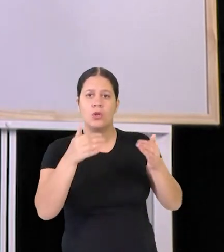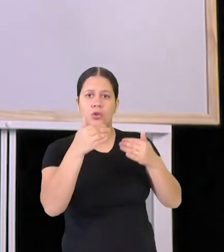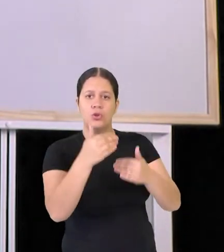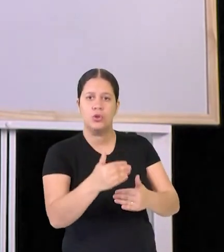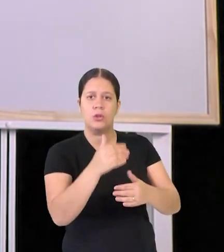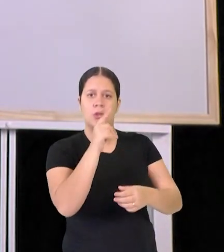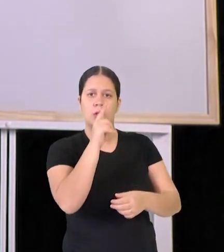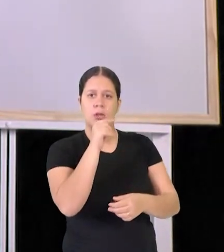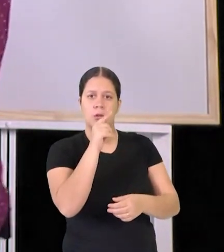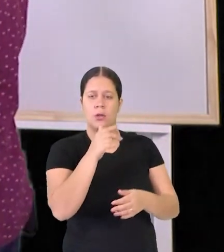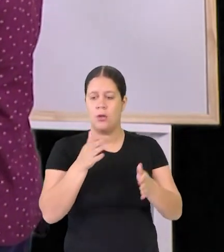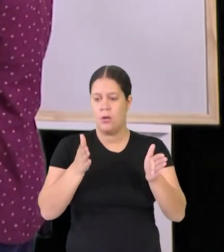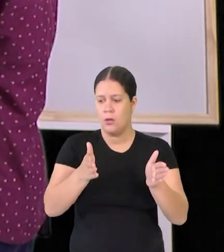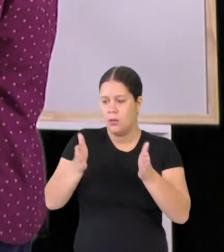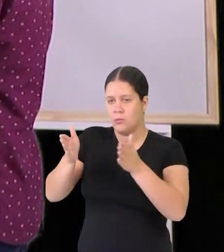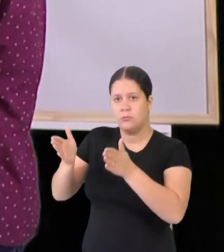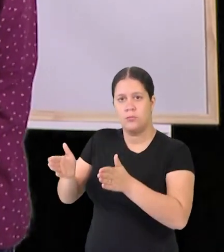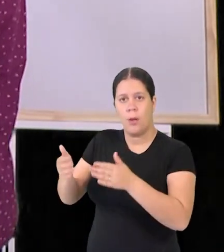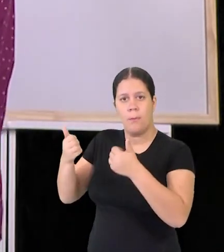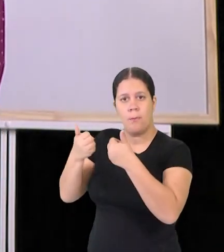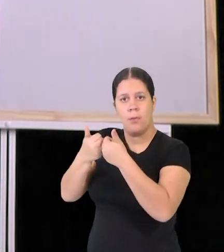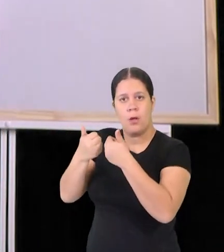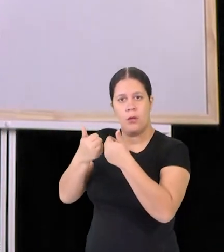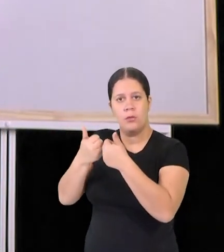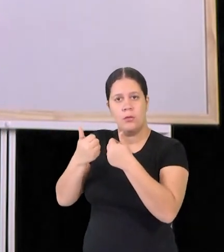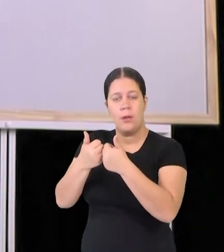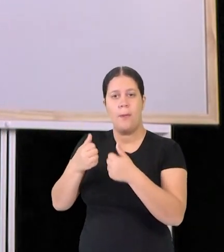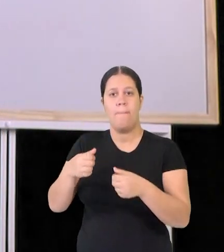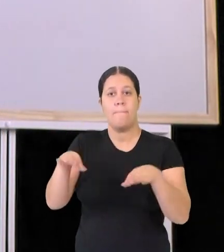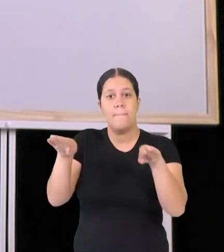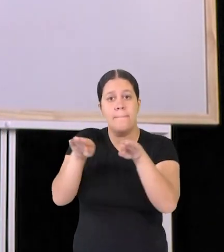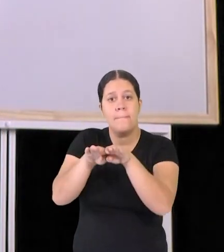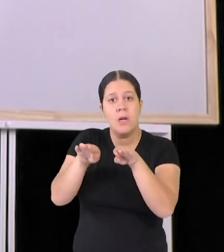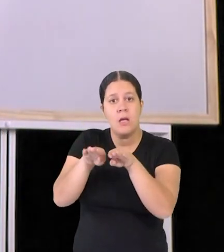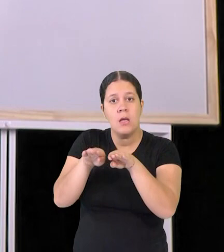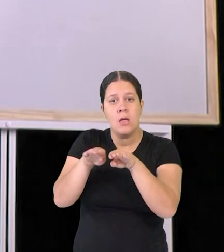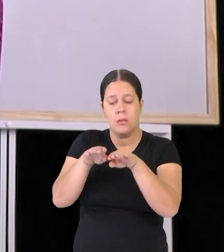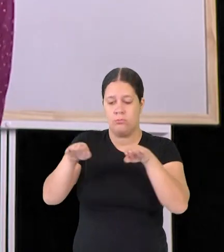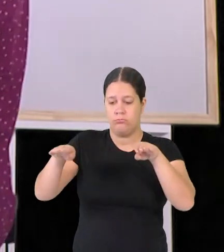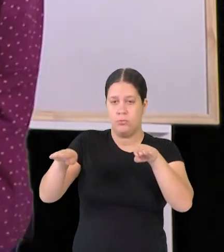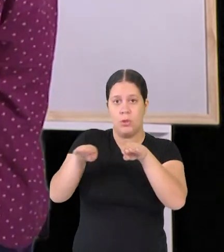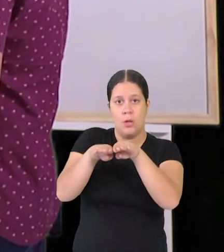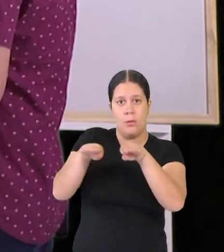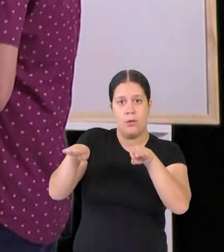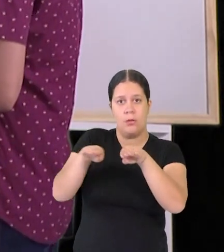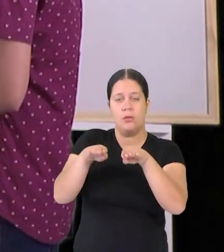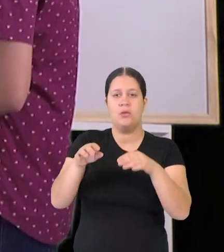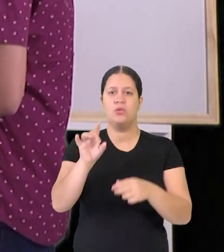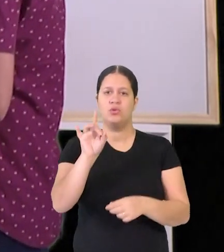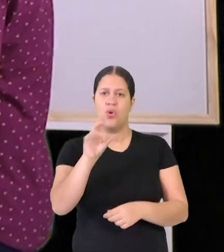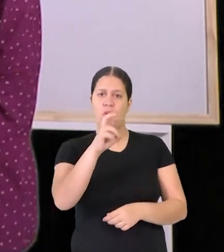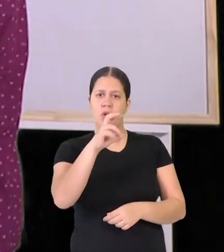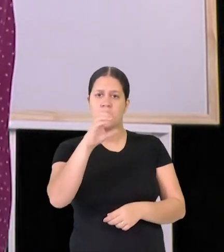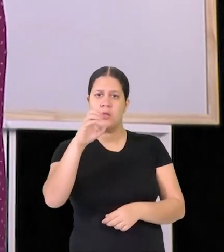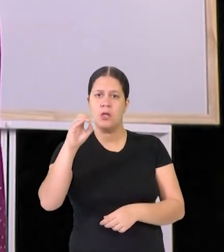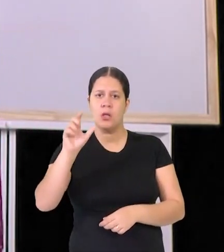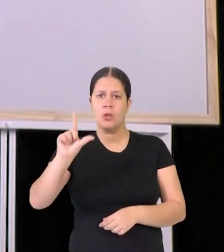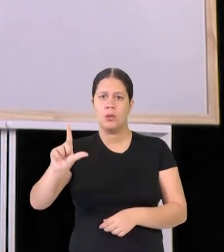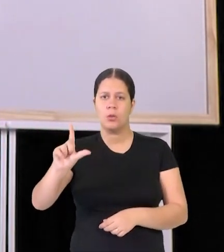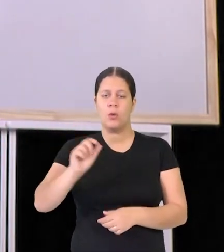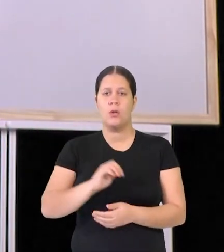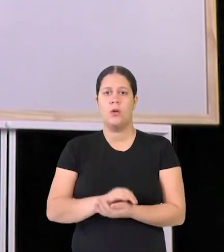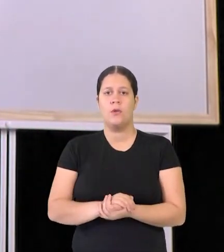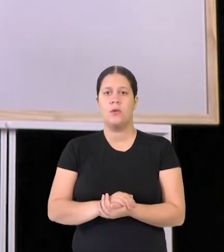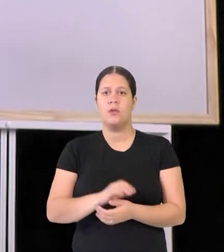ao lado da já existente e na mesma altura, pois a que aí está possui apenas 500